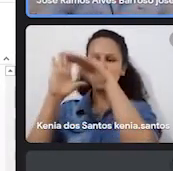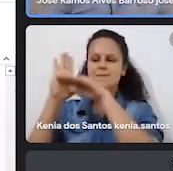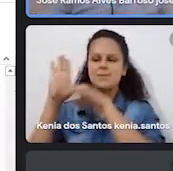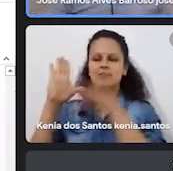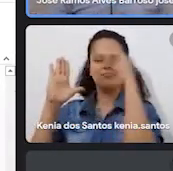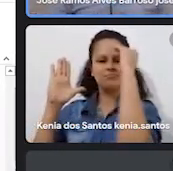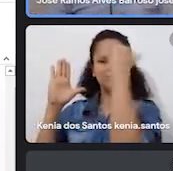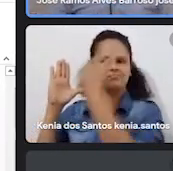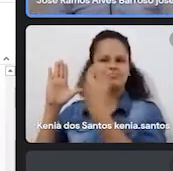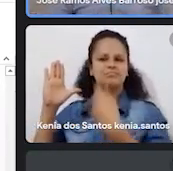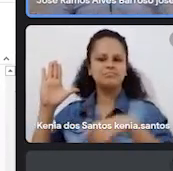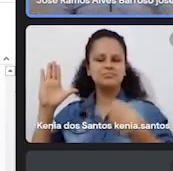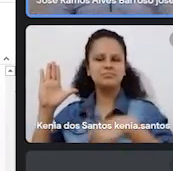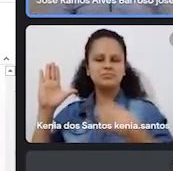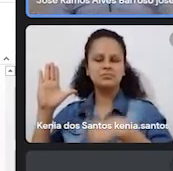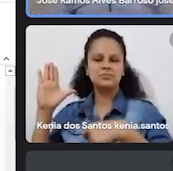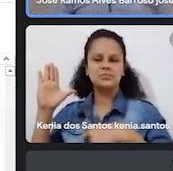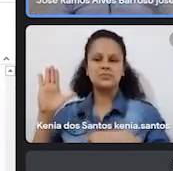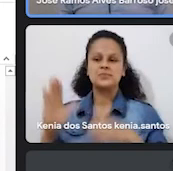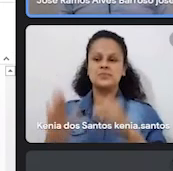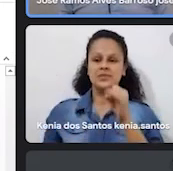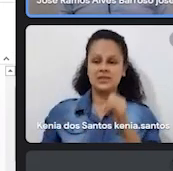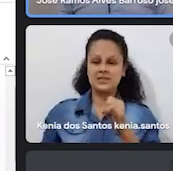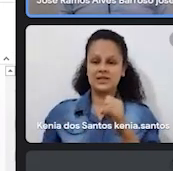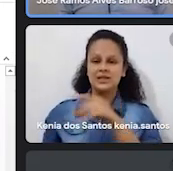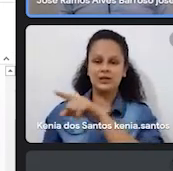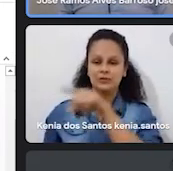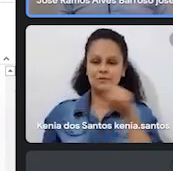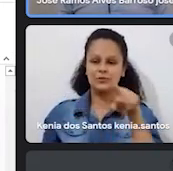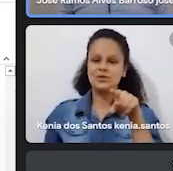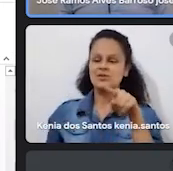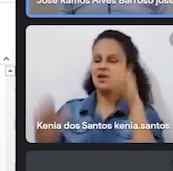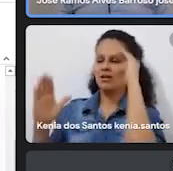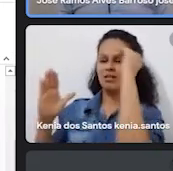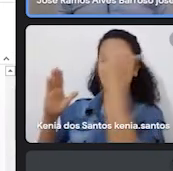seguir esse procedimento aqui,